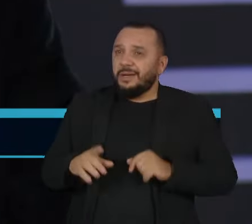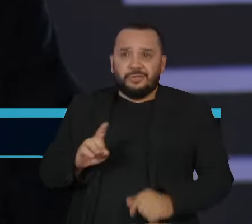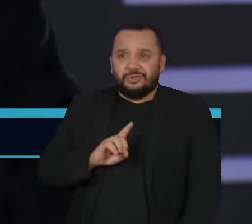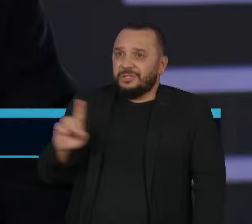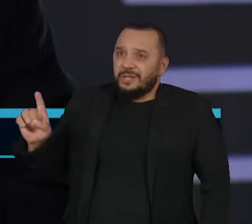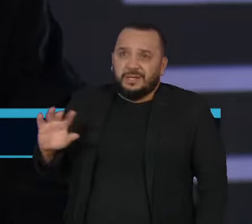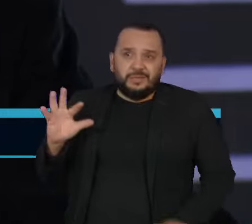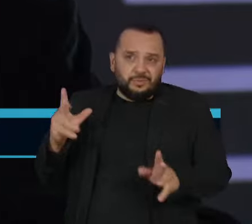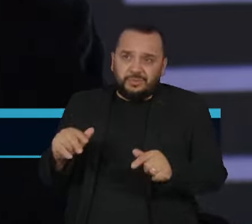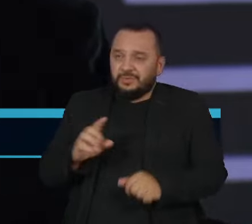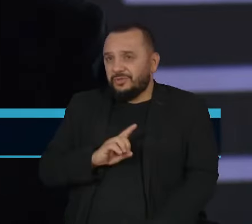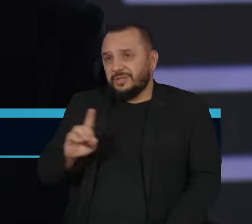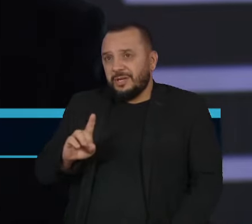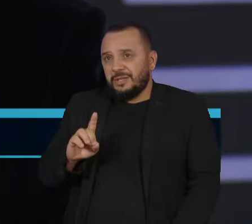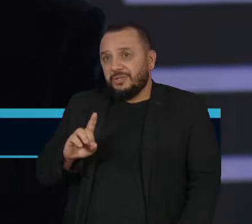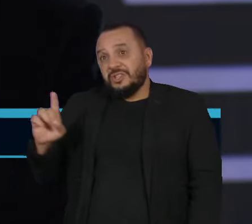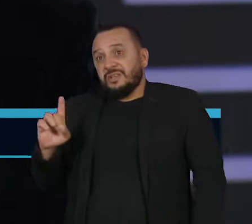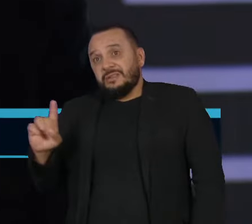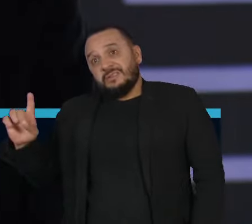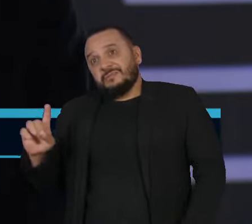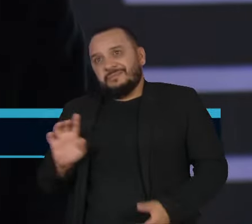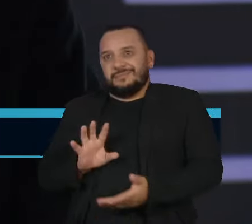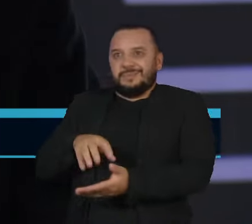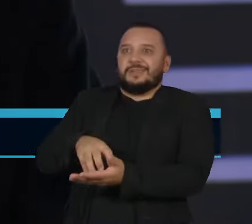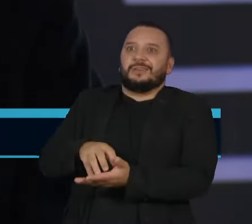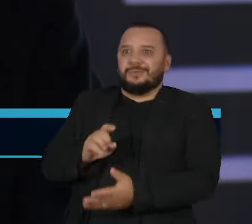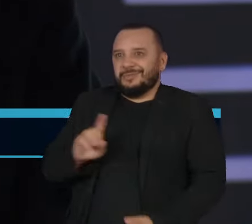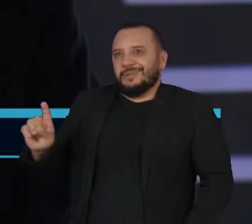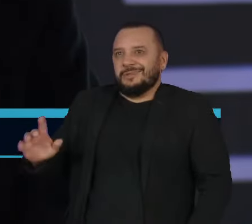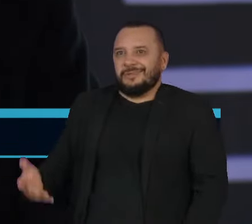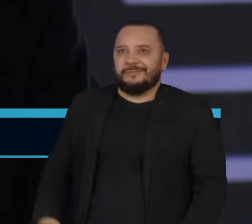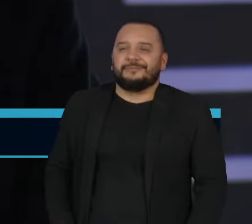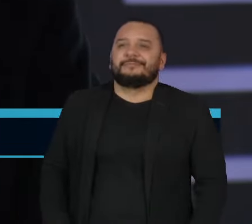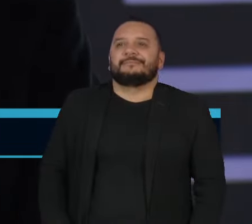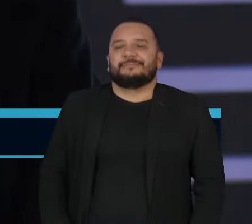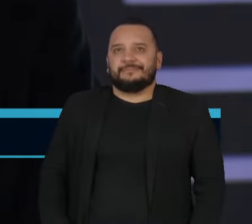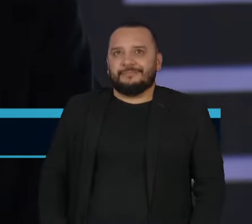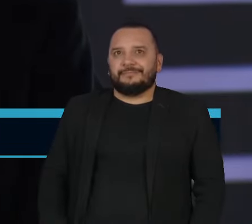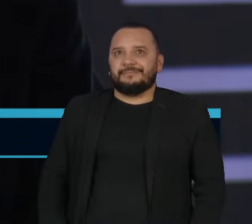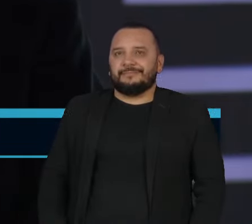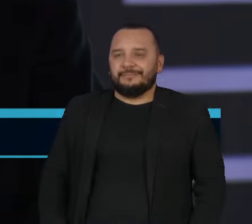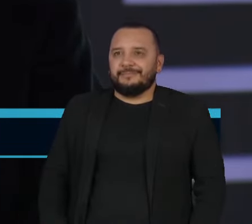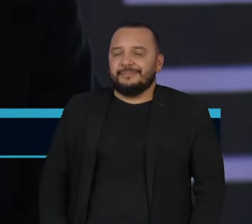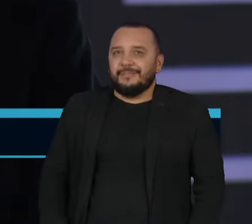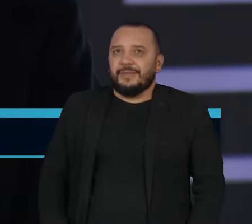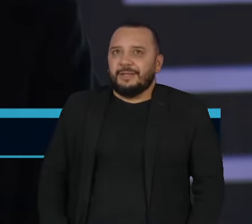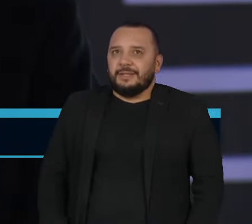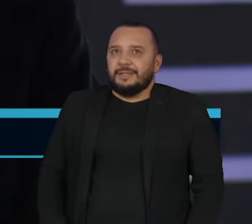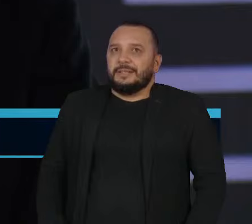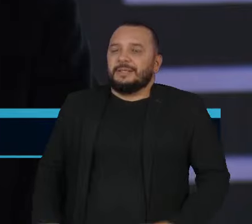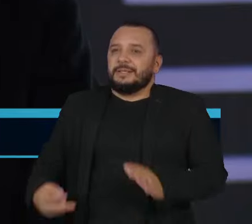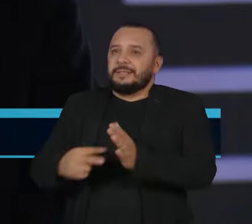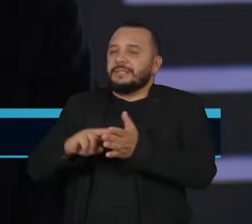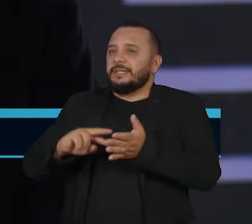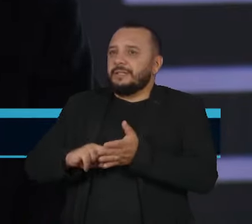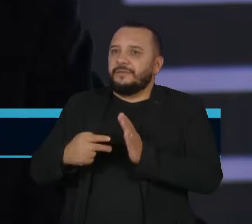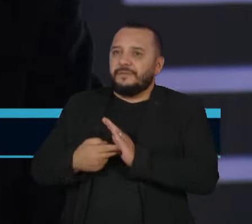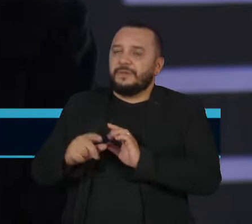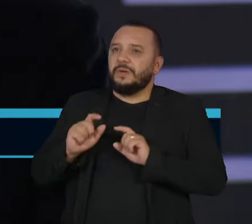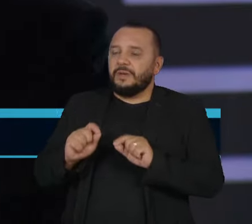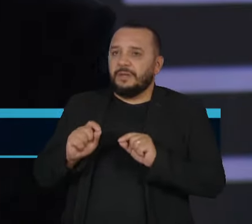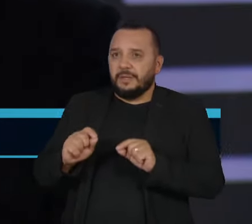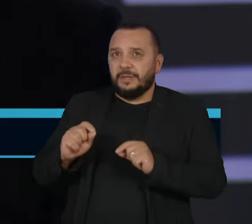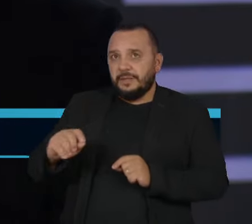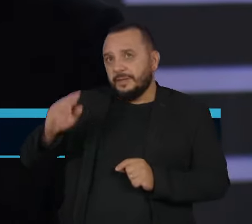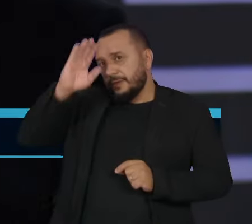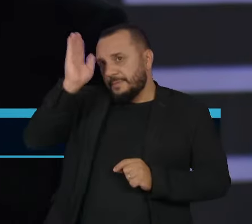direita, mais à direita, mais centro-direita. Isso significa que o Brasil está